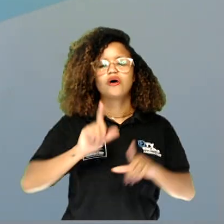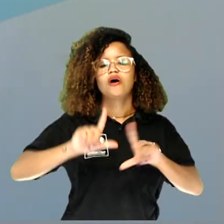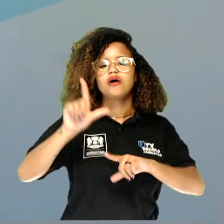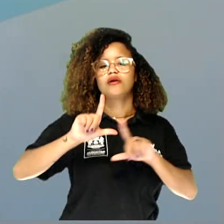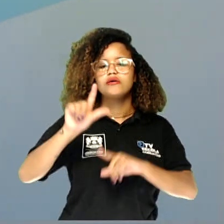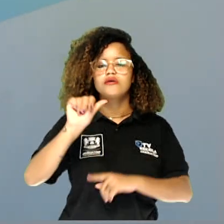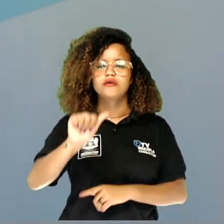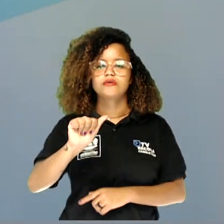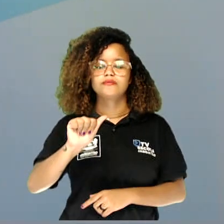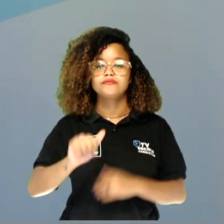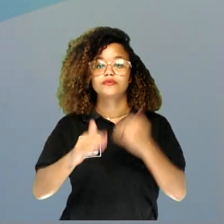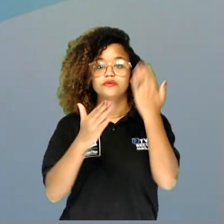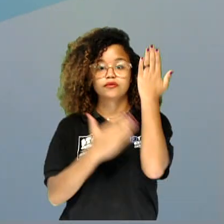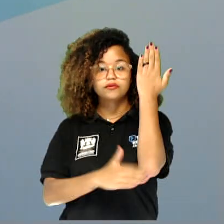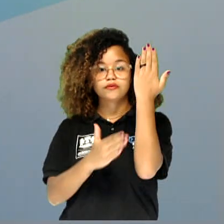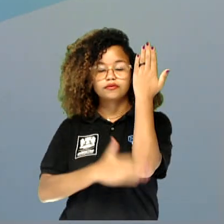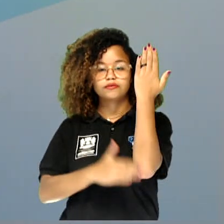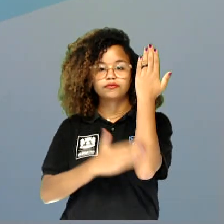A,